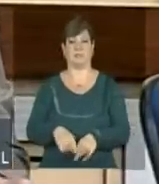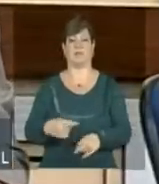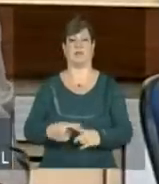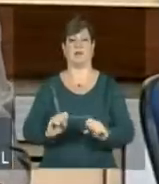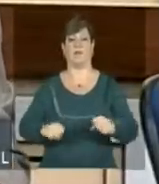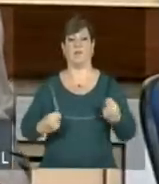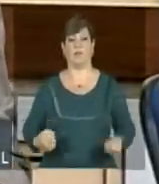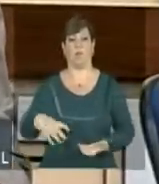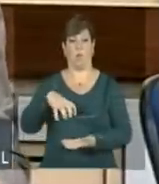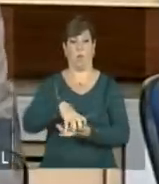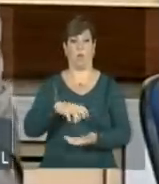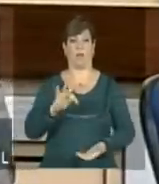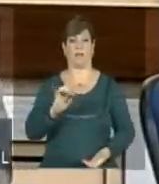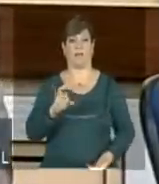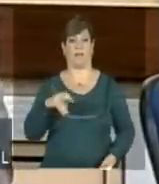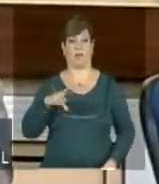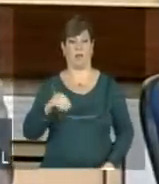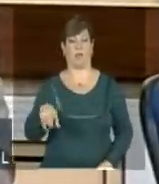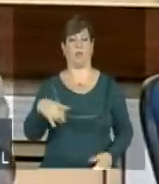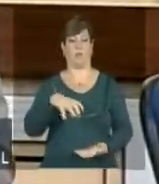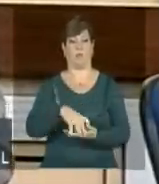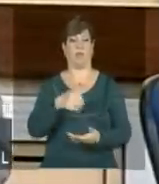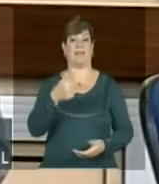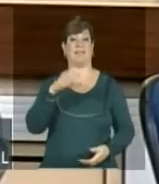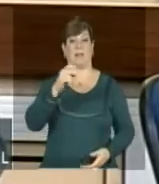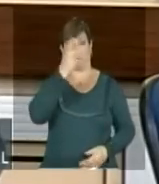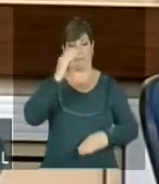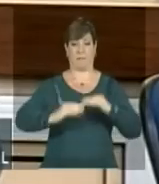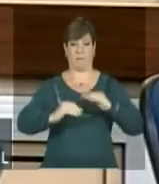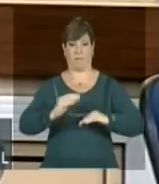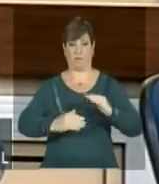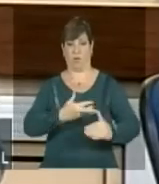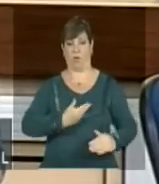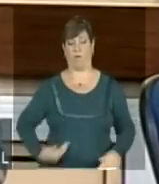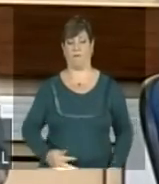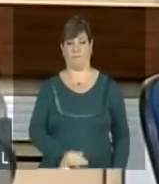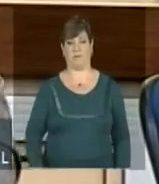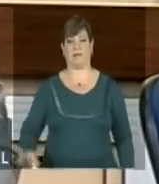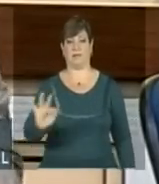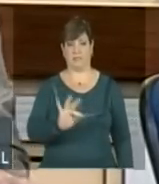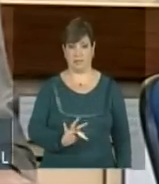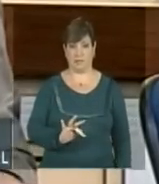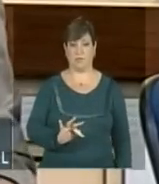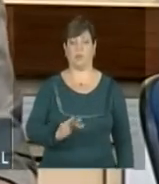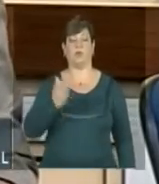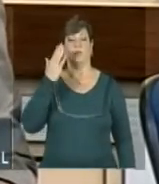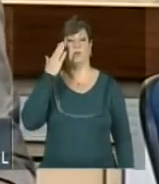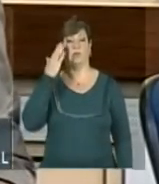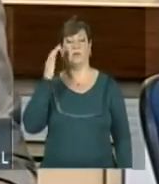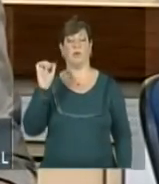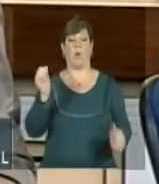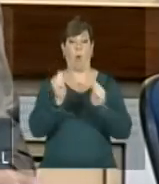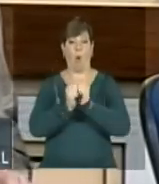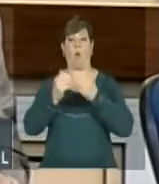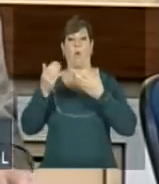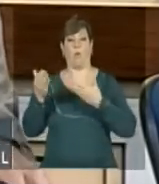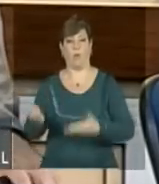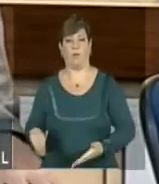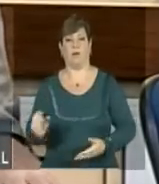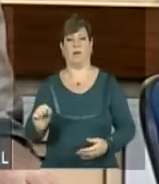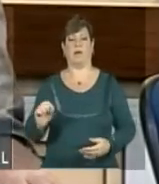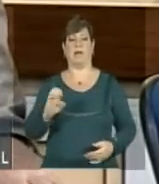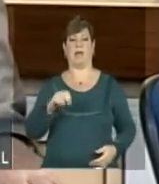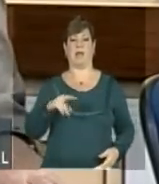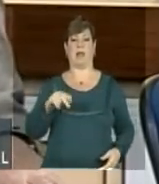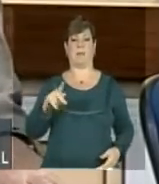pelo Comitê Técnico, um grupo formado por 10 profissionais do governo federal, que, sob orientação da equipe da ENAP, visitou as